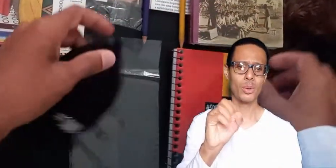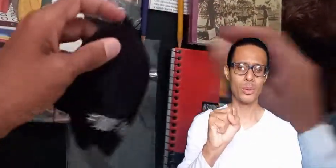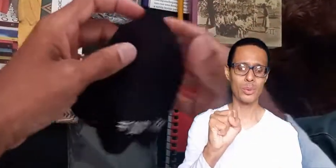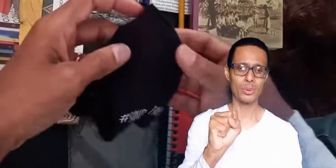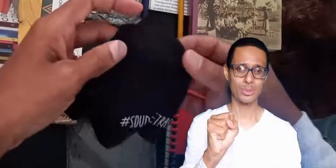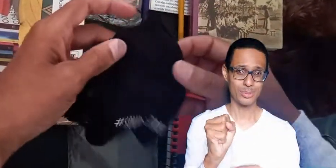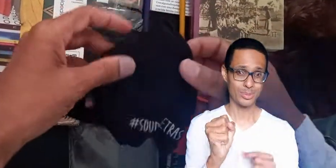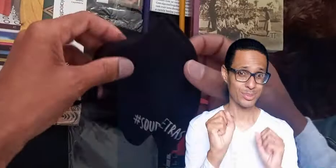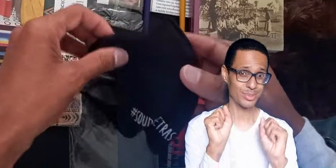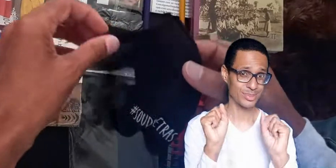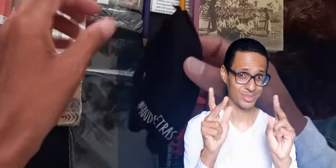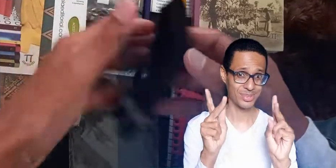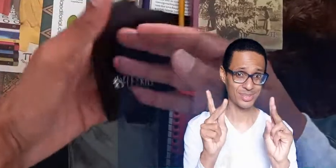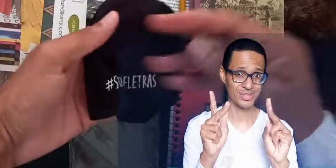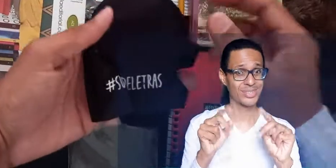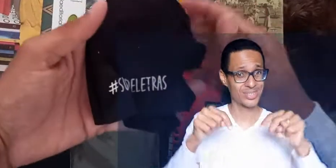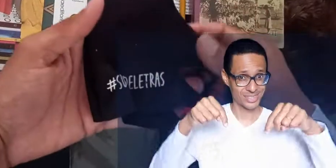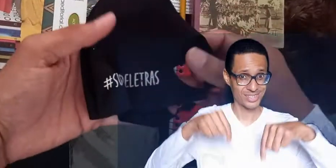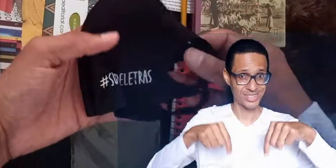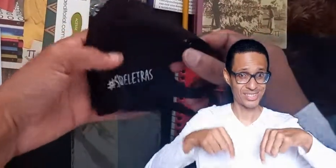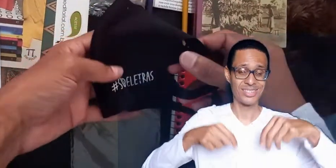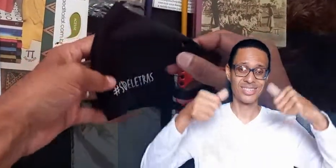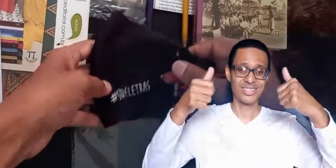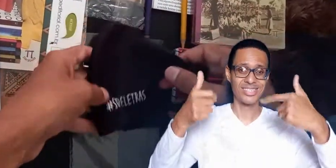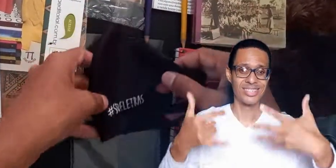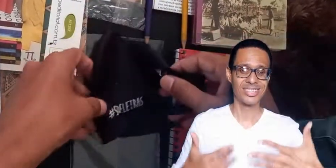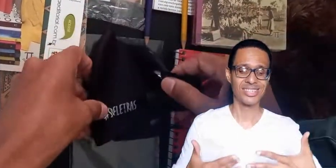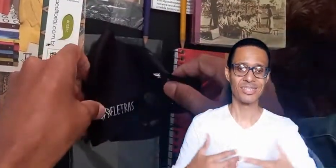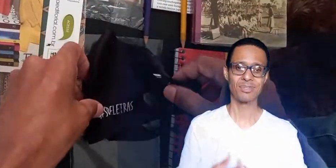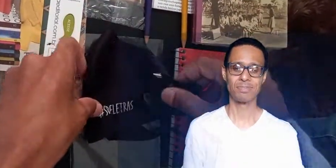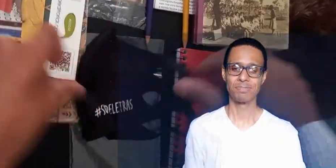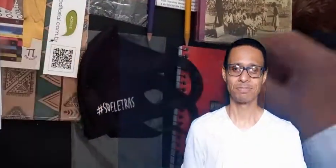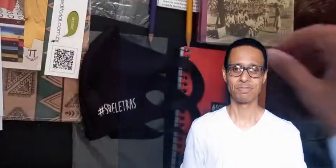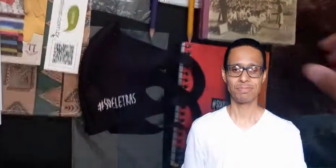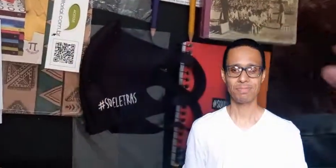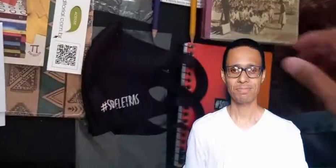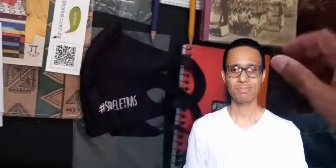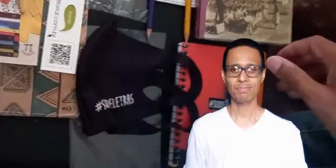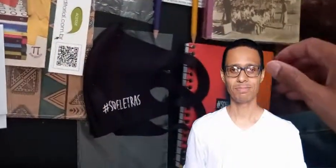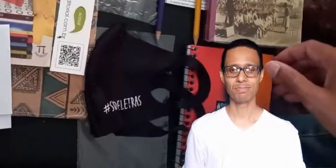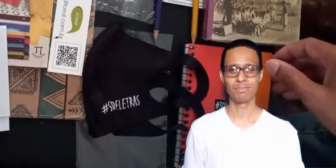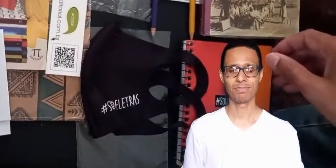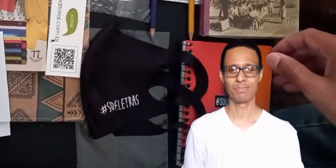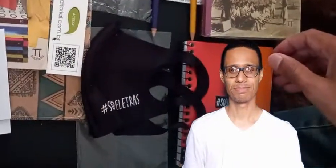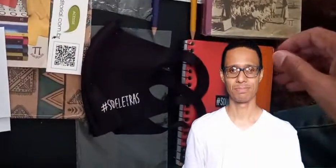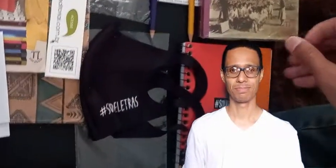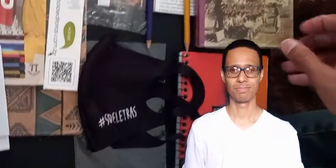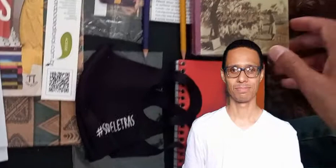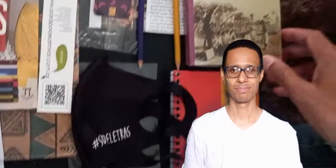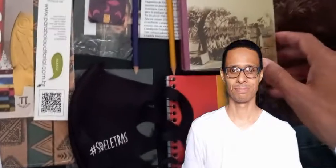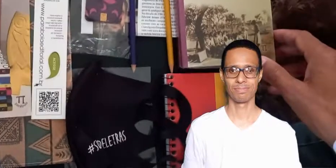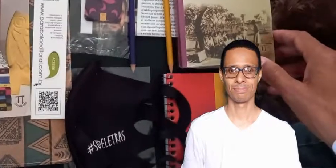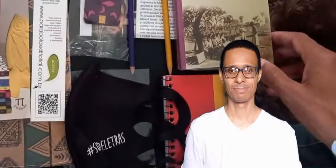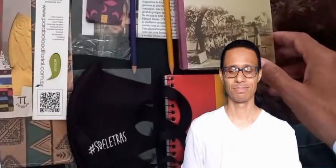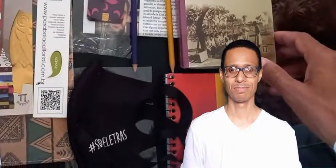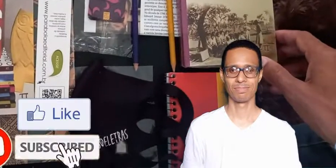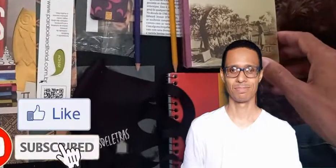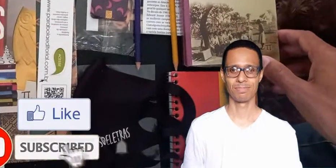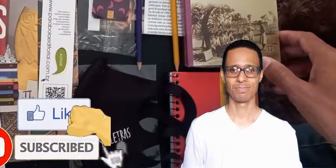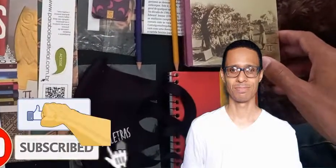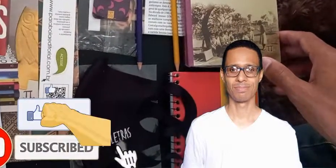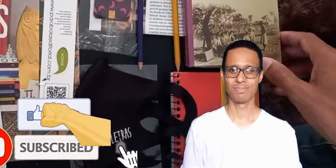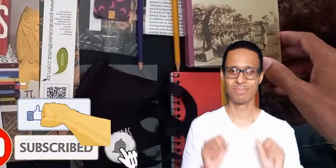Tá ok? Vou deixar na descrição pra que você possa receber esses mimos mensalmente.